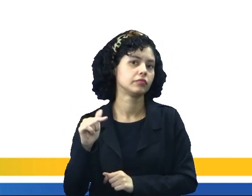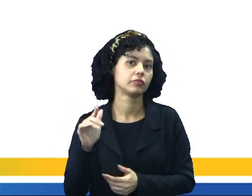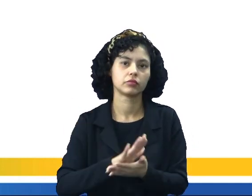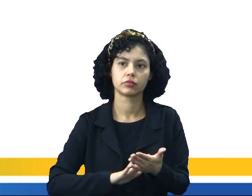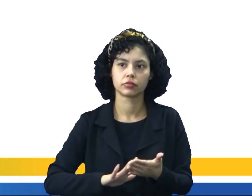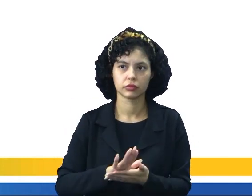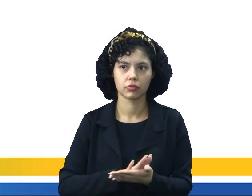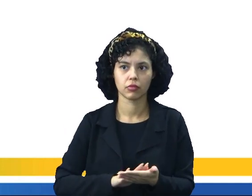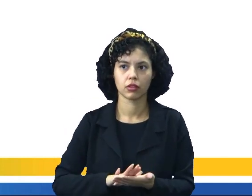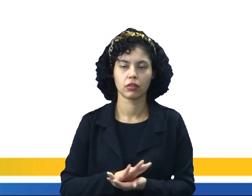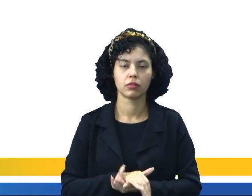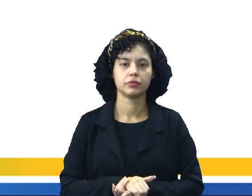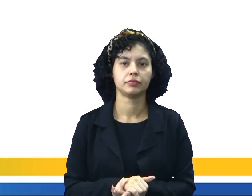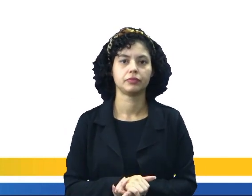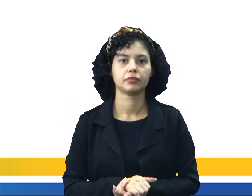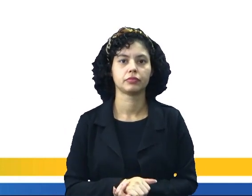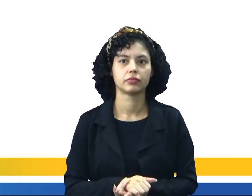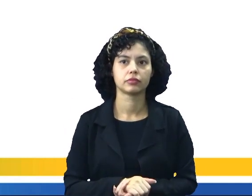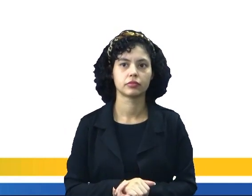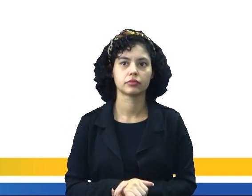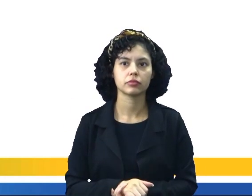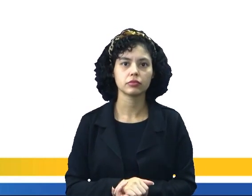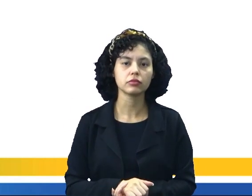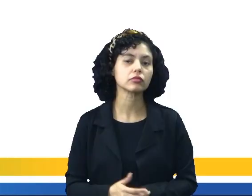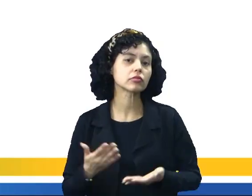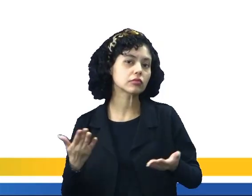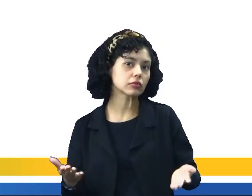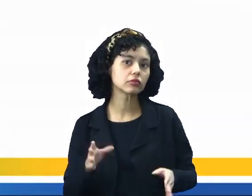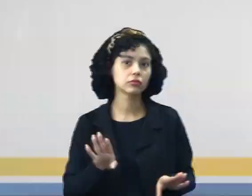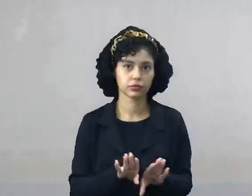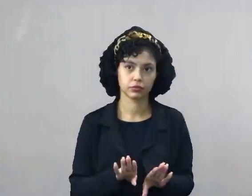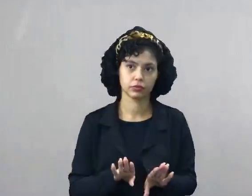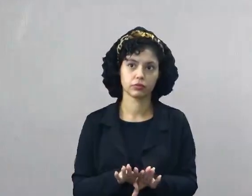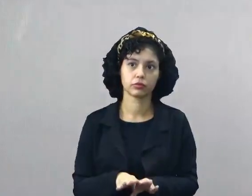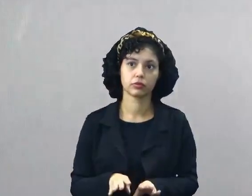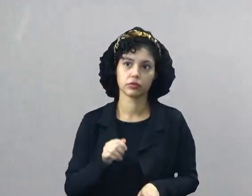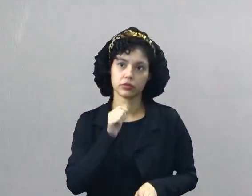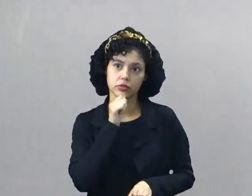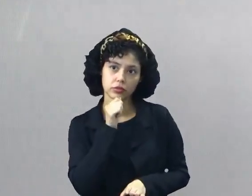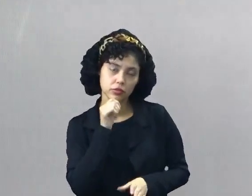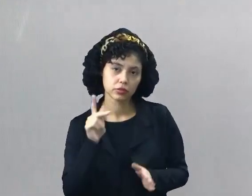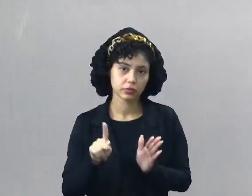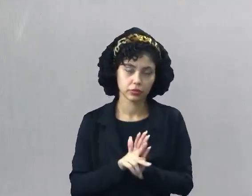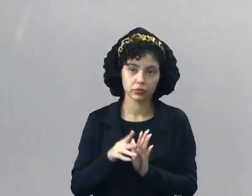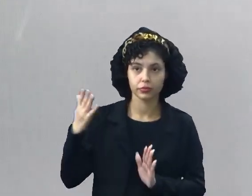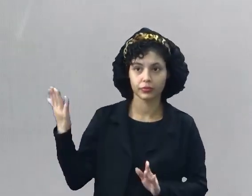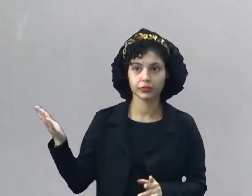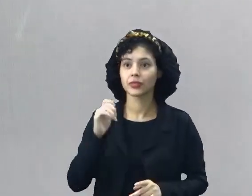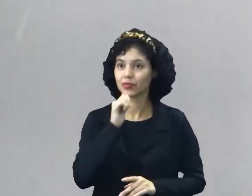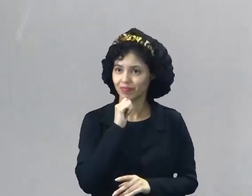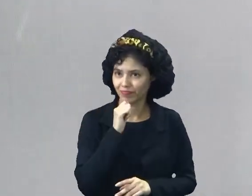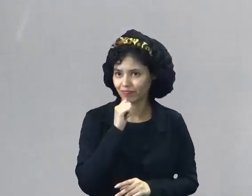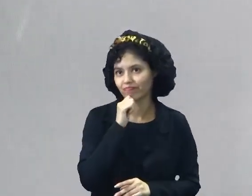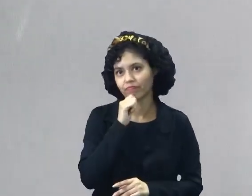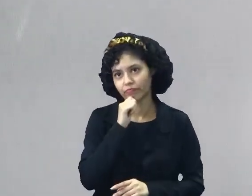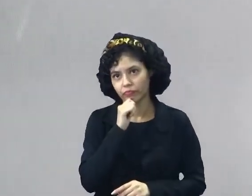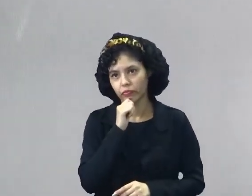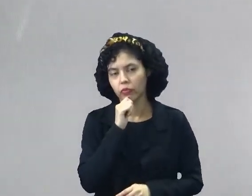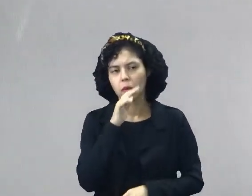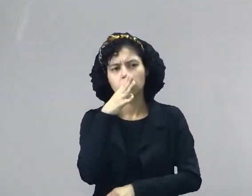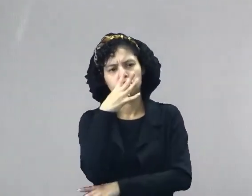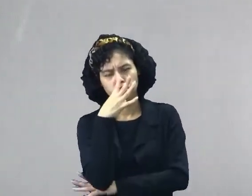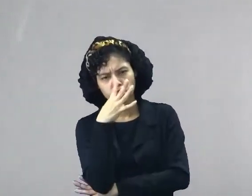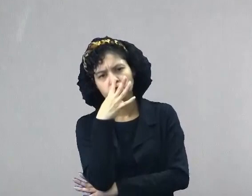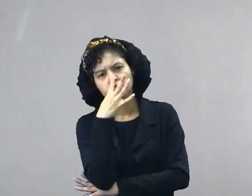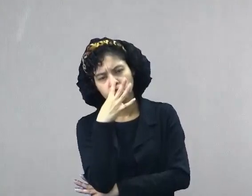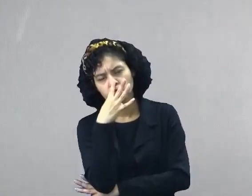ou parcialmente vazias. Esse motivo exato ainda é um mistério